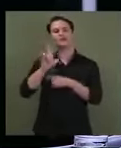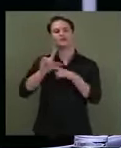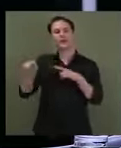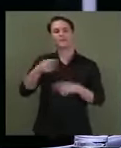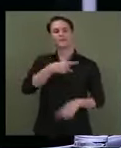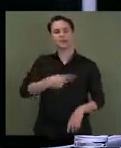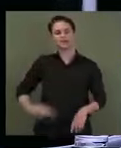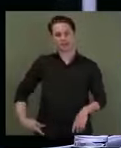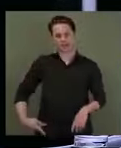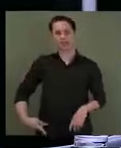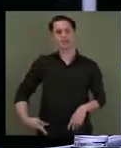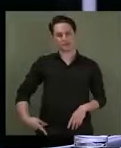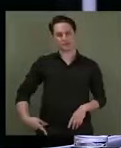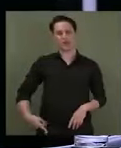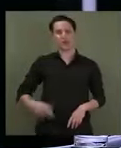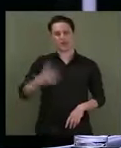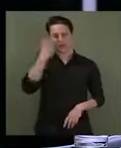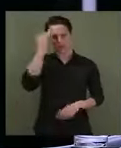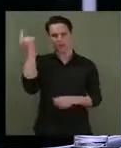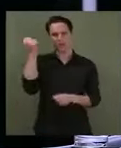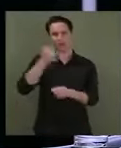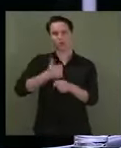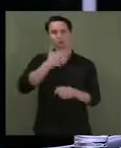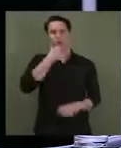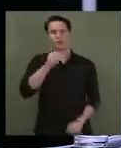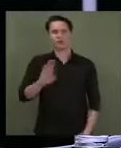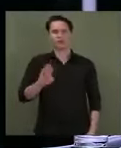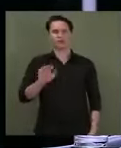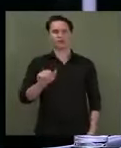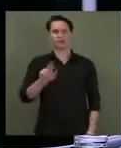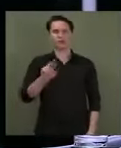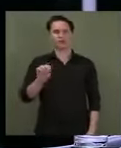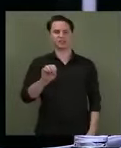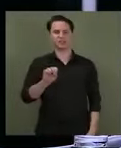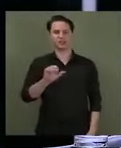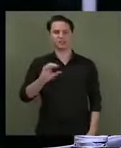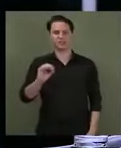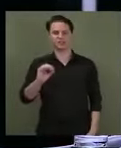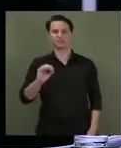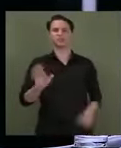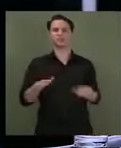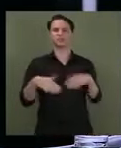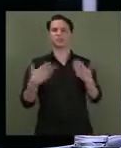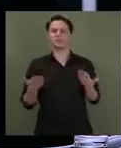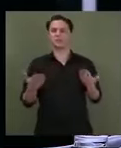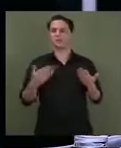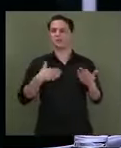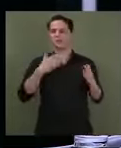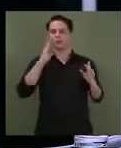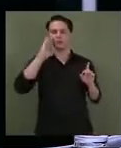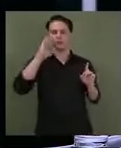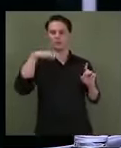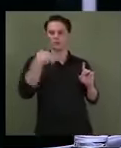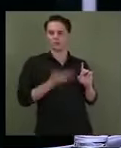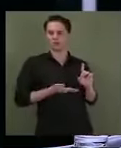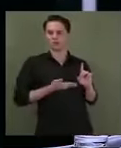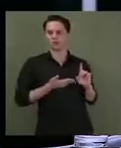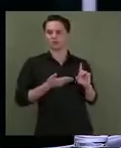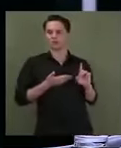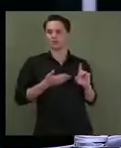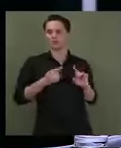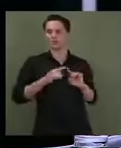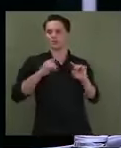do Supremo, amanhã assume o ministro Luiz Roberto Barroso. Quero render a ambos as minhas homenagens, o meu mais